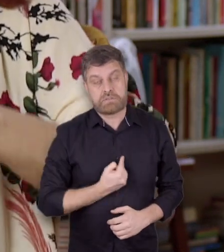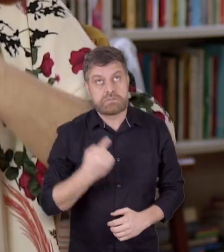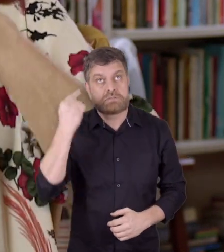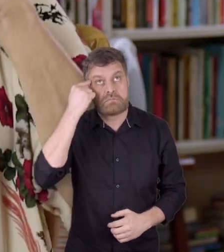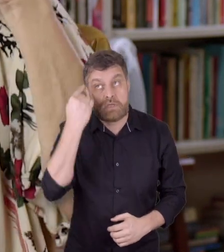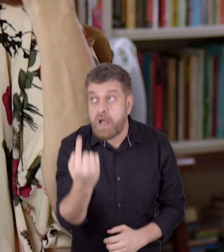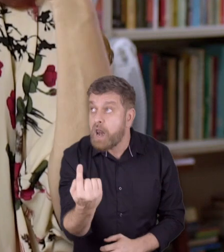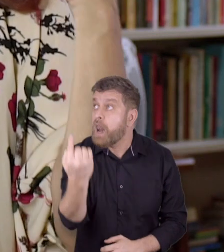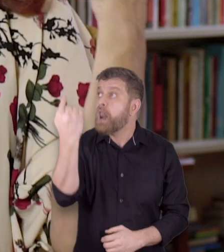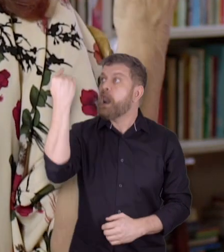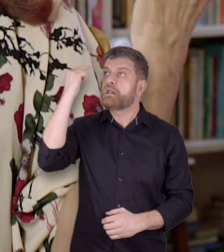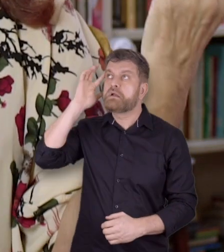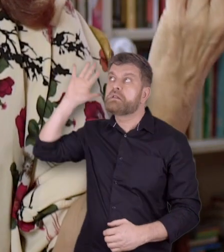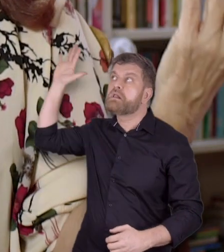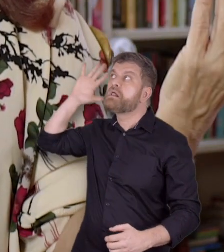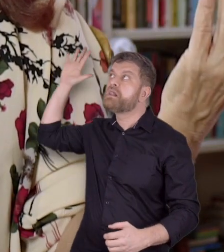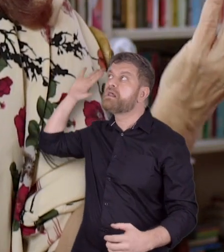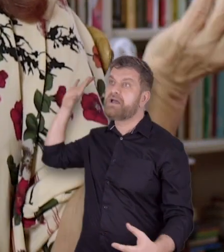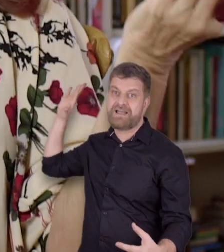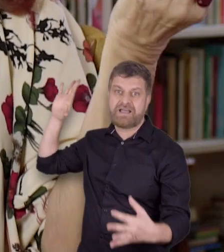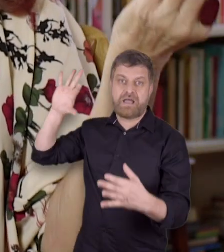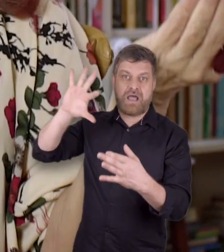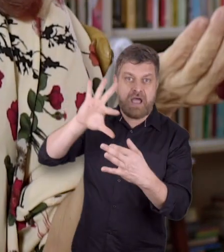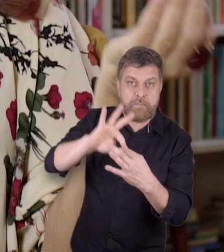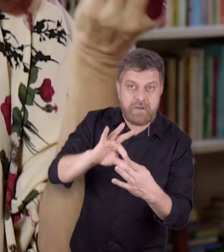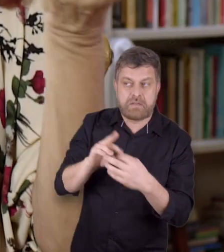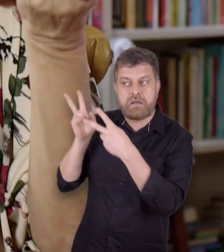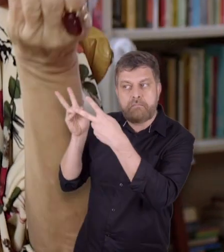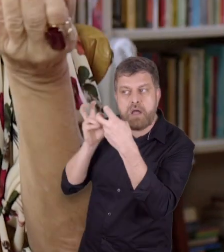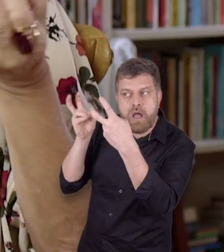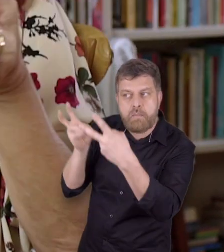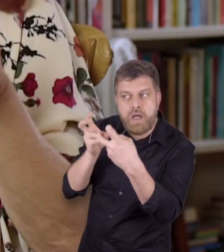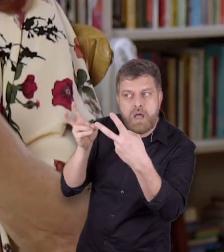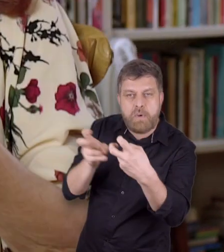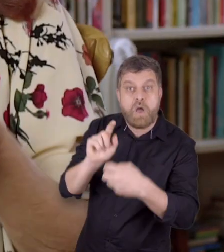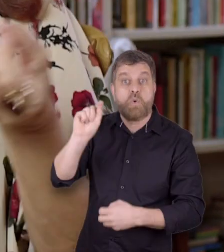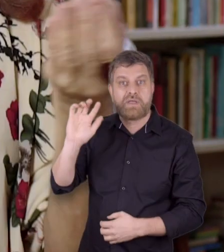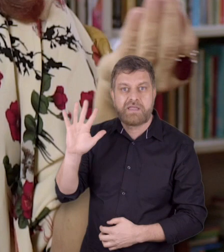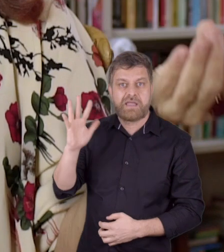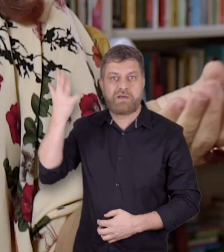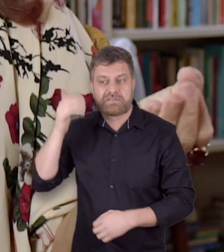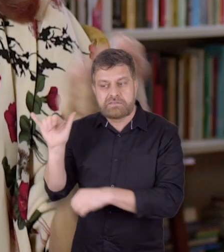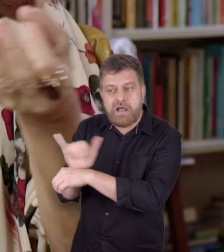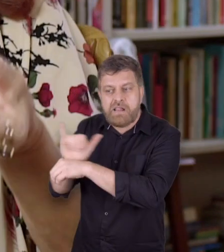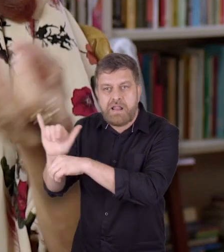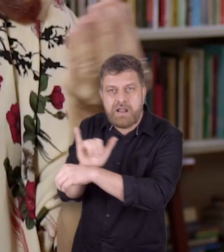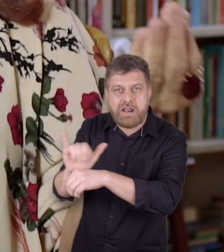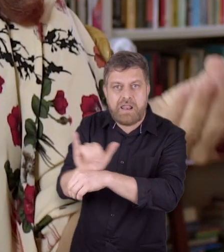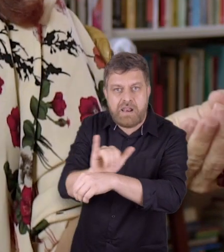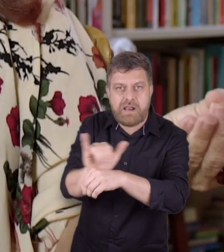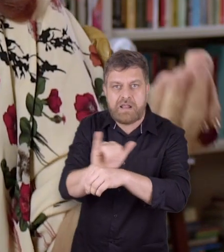quando nós voltamos para o passado e vamos considerando quais foram